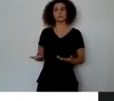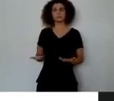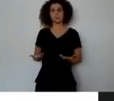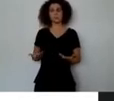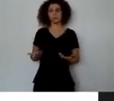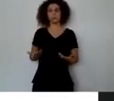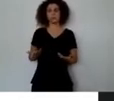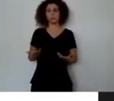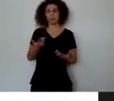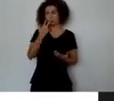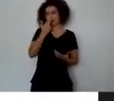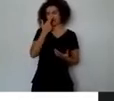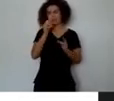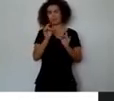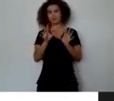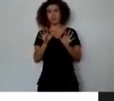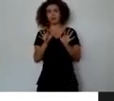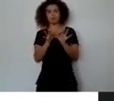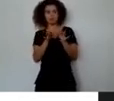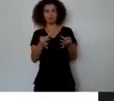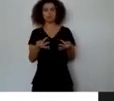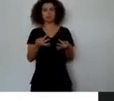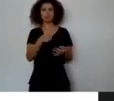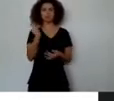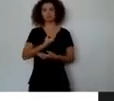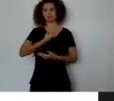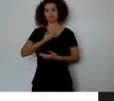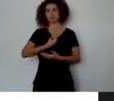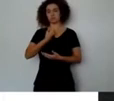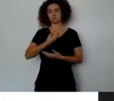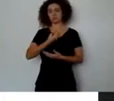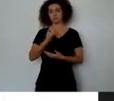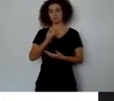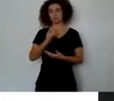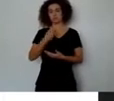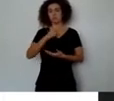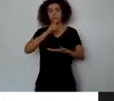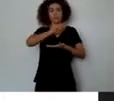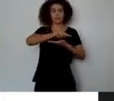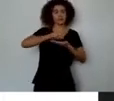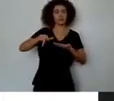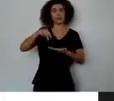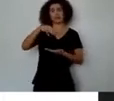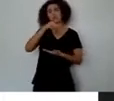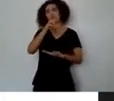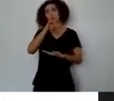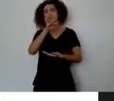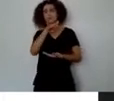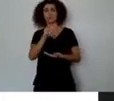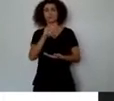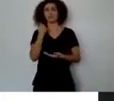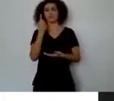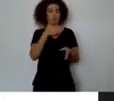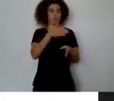subjetiva, simbólica nas nossas vidas, e ela nos afeta de várias maneiras, são vários acessos que nos são